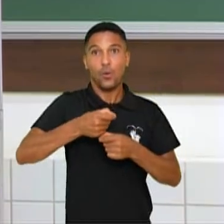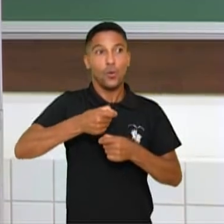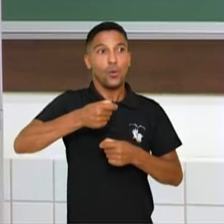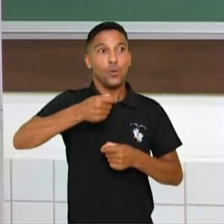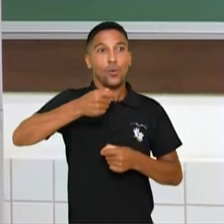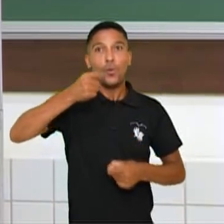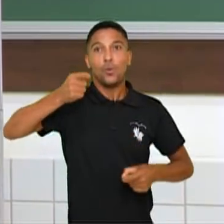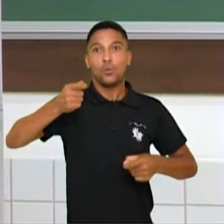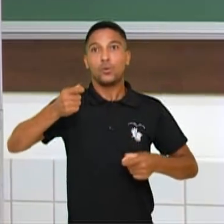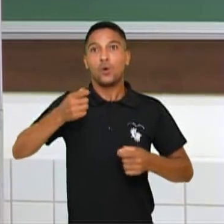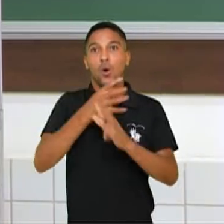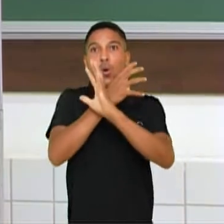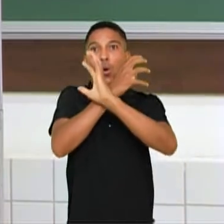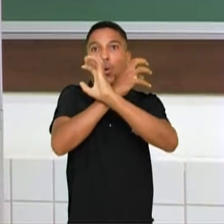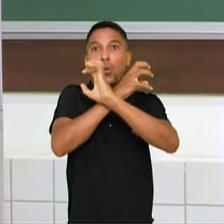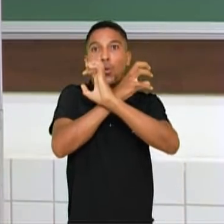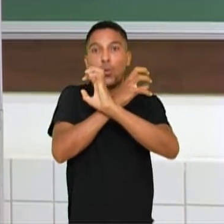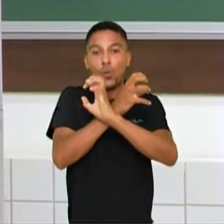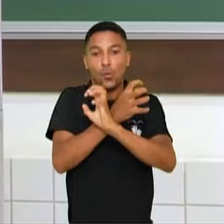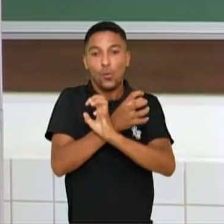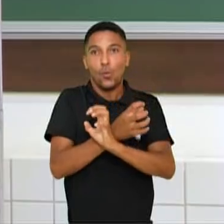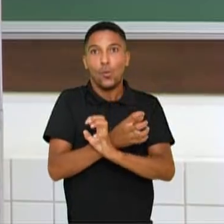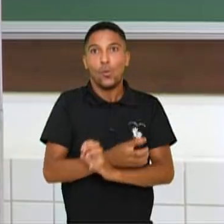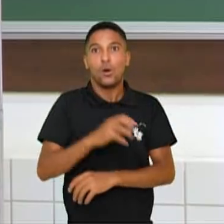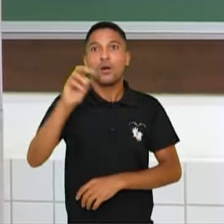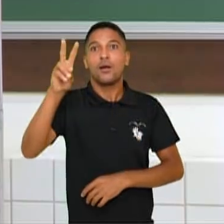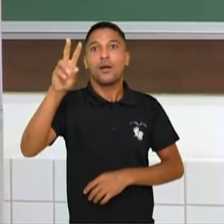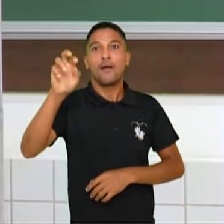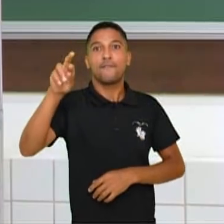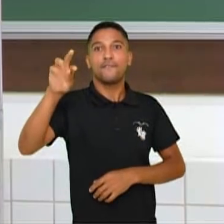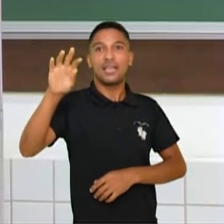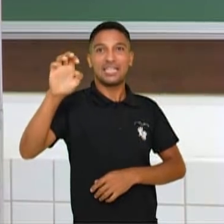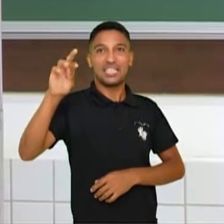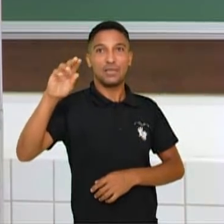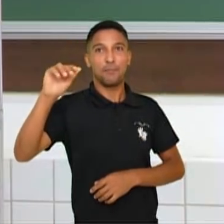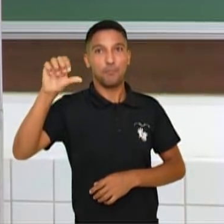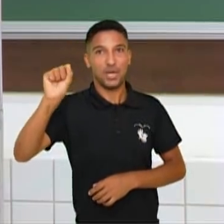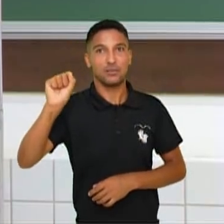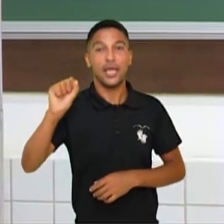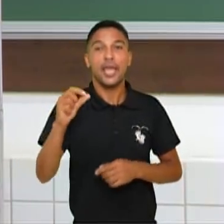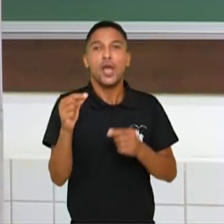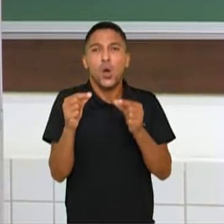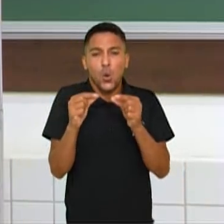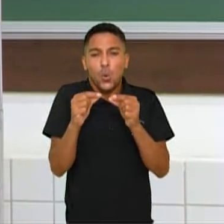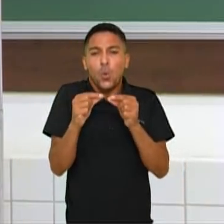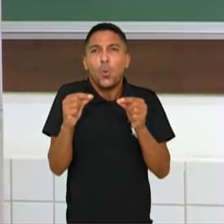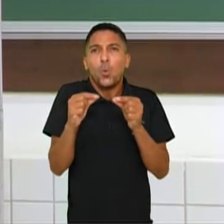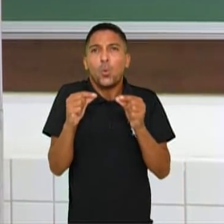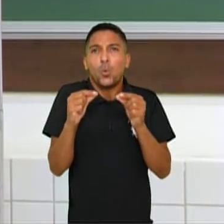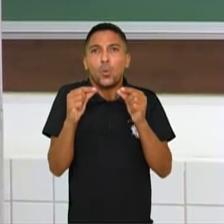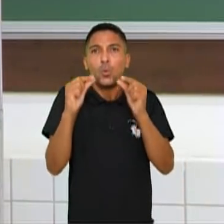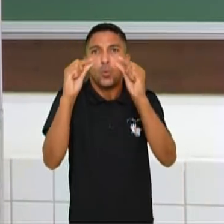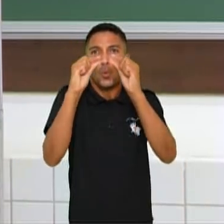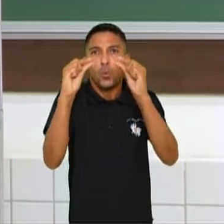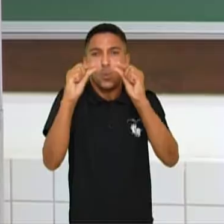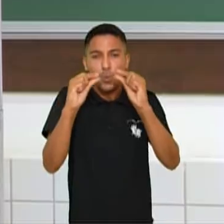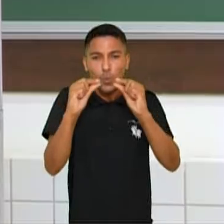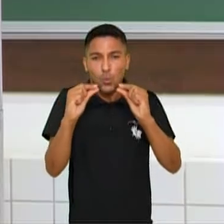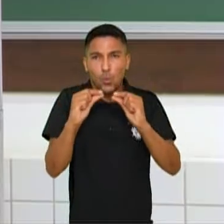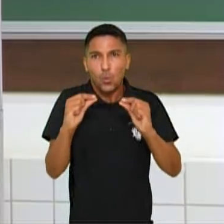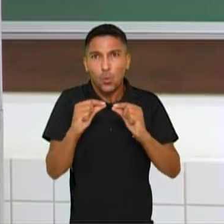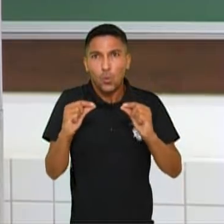nós temos? Muitas. Todas com formatos característicos, arredondados numa região e